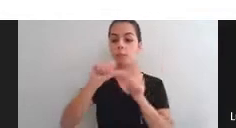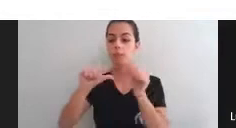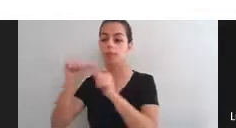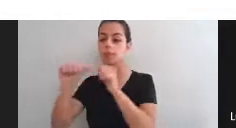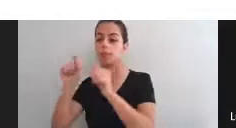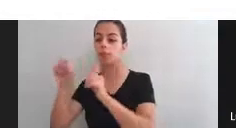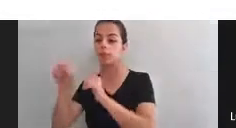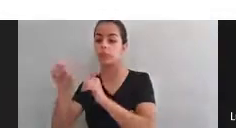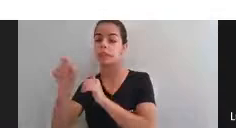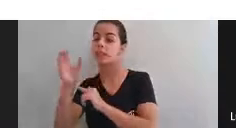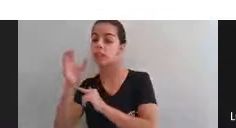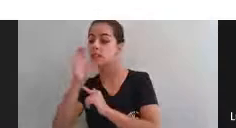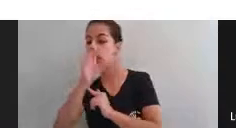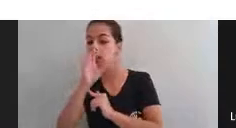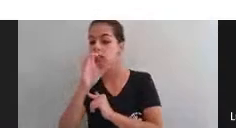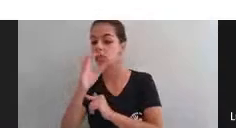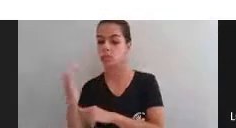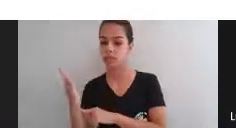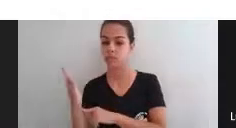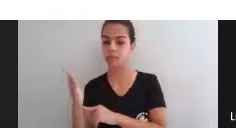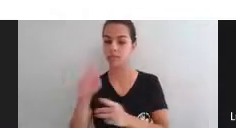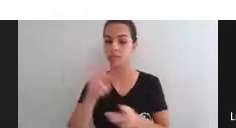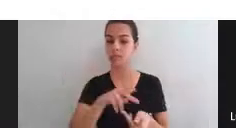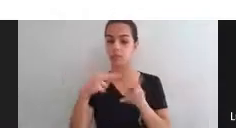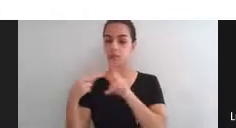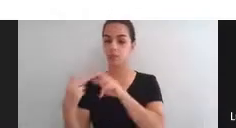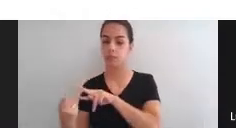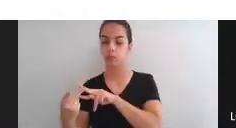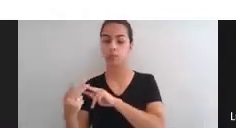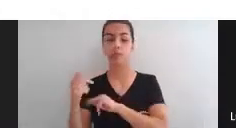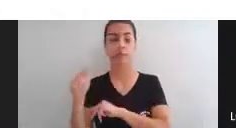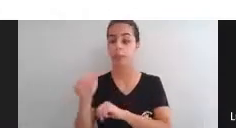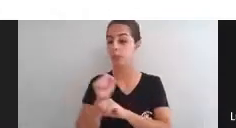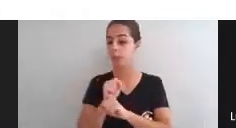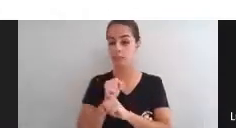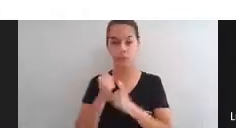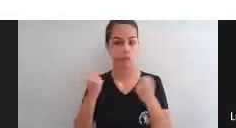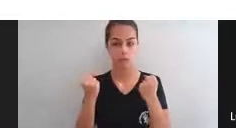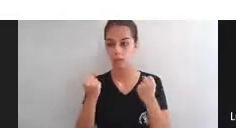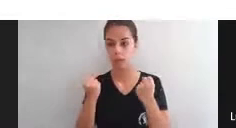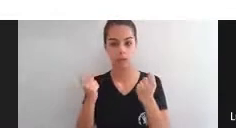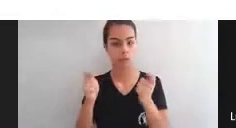quente. E isso, de novo, é impossível.